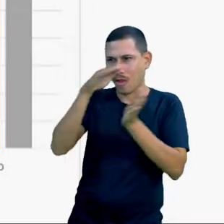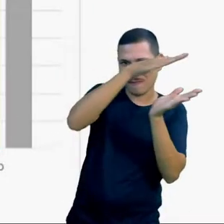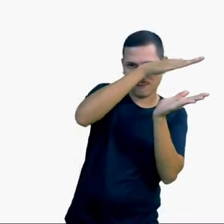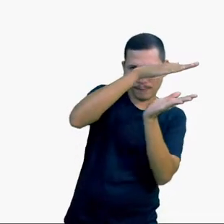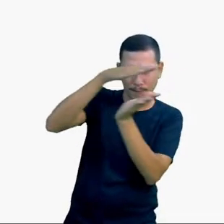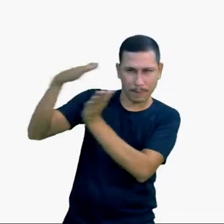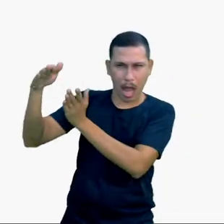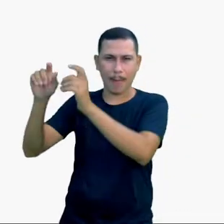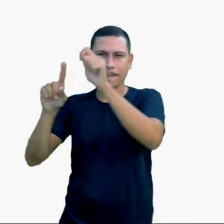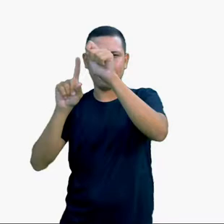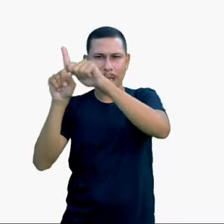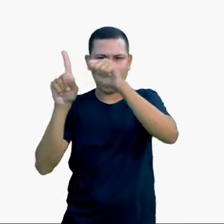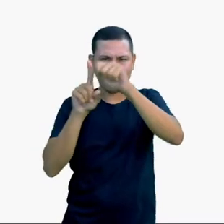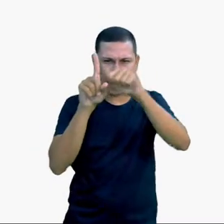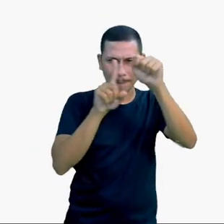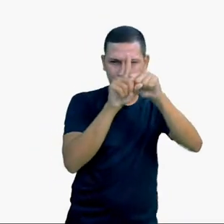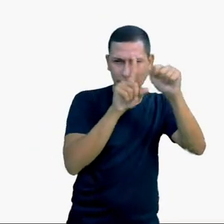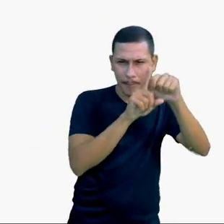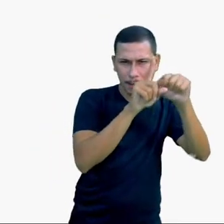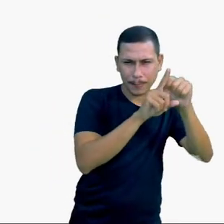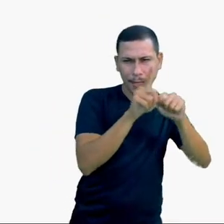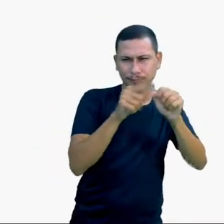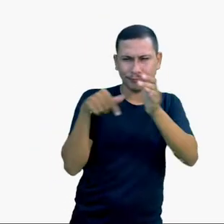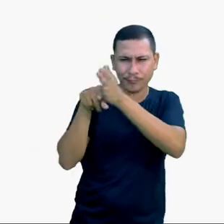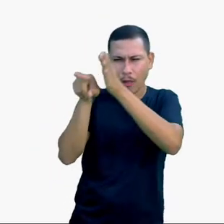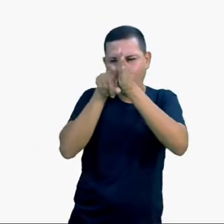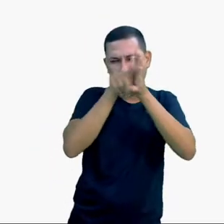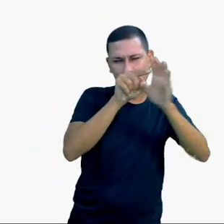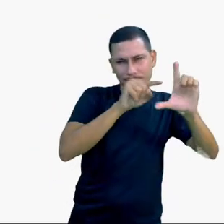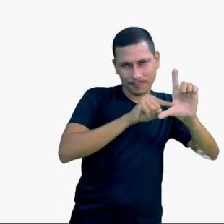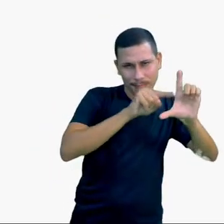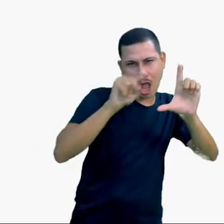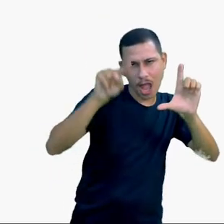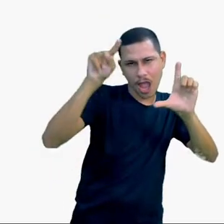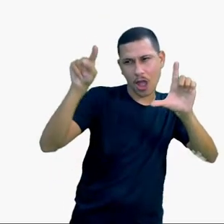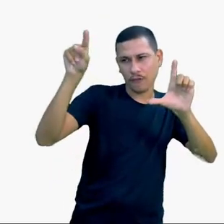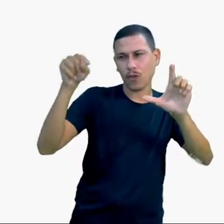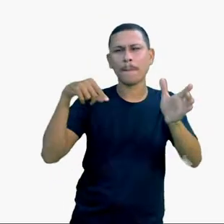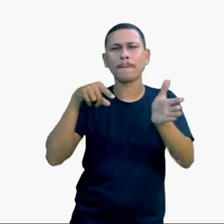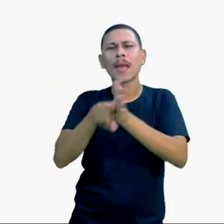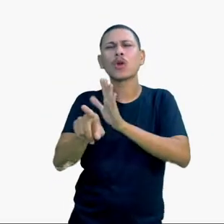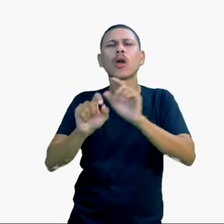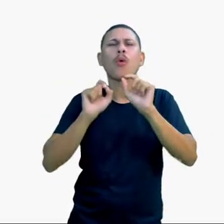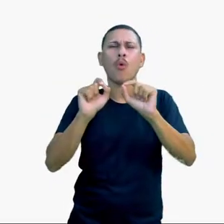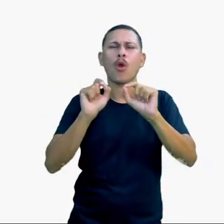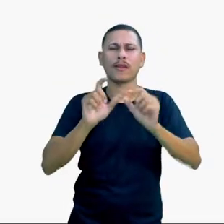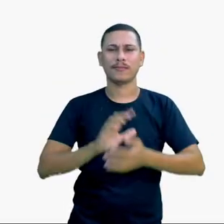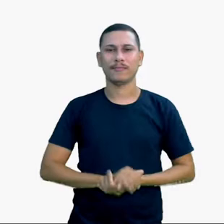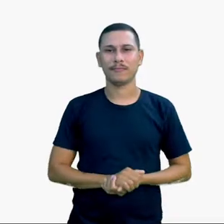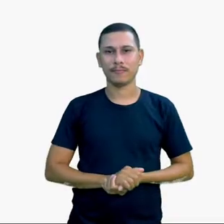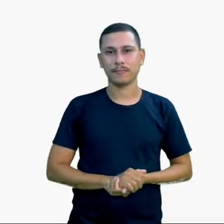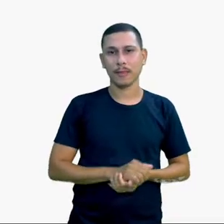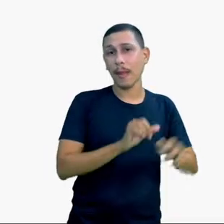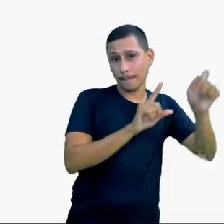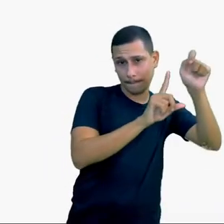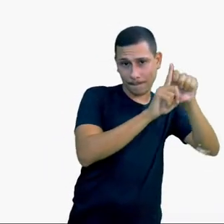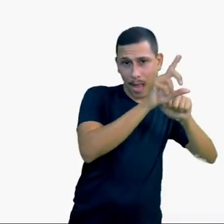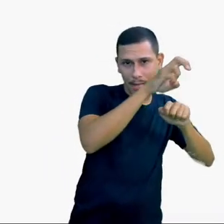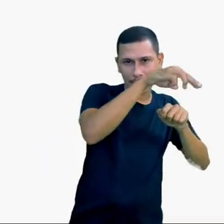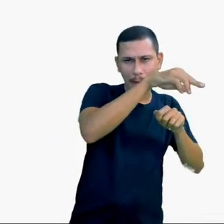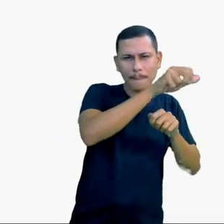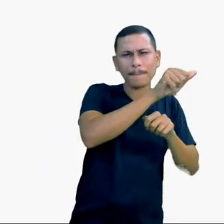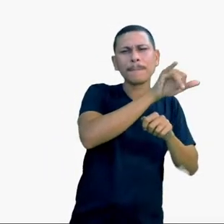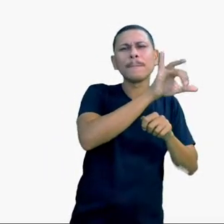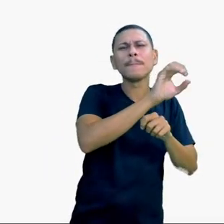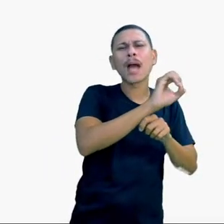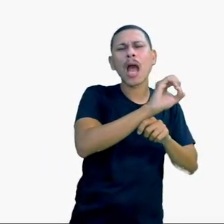meses. Vamos lá. Vamos analisar agora o gráfico. A pergunta é, no mês de maio, qual